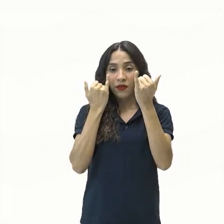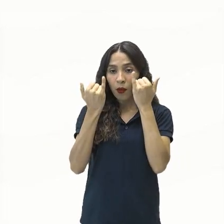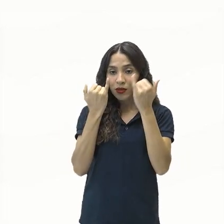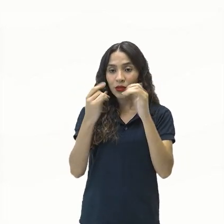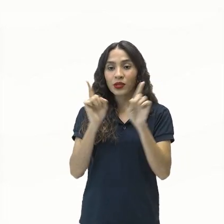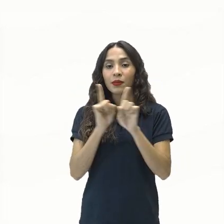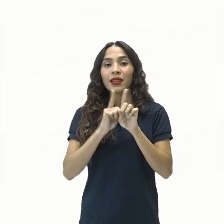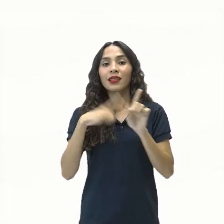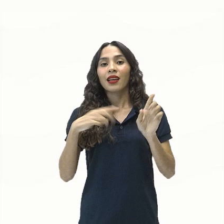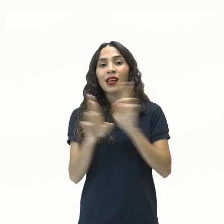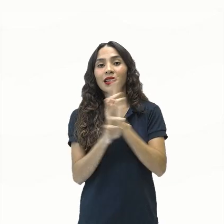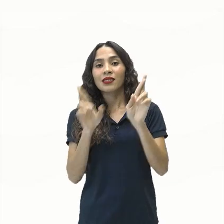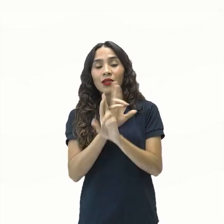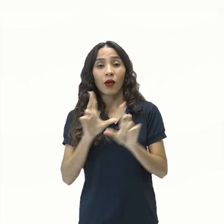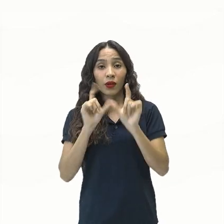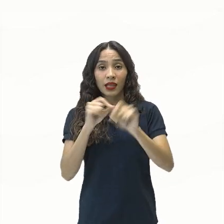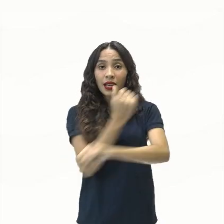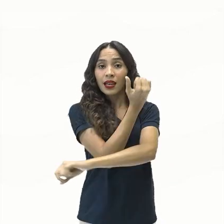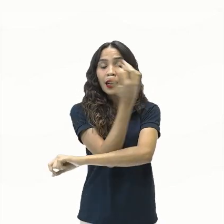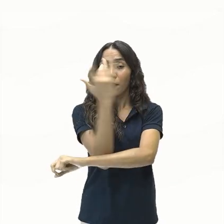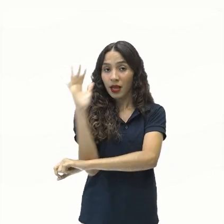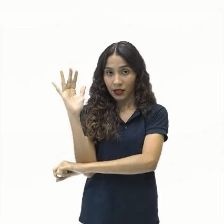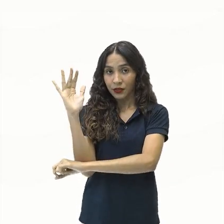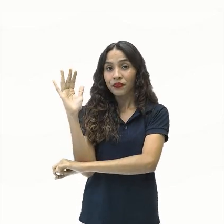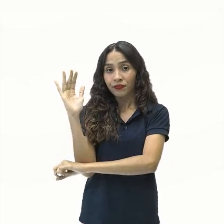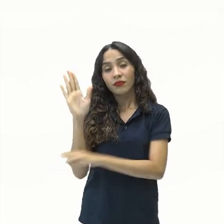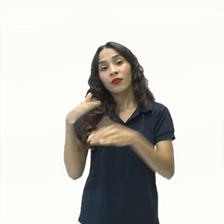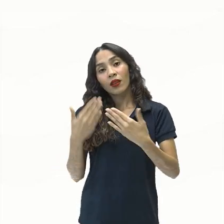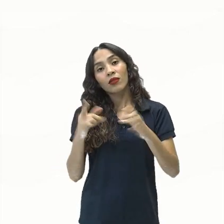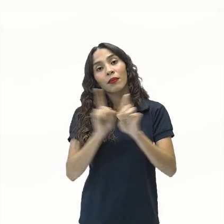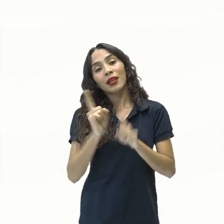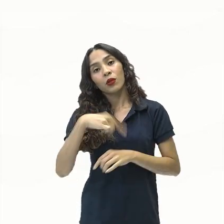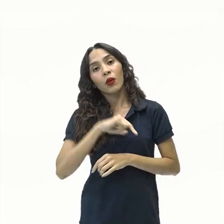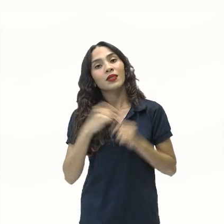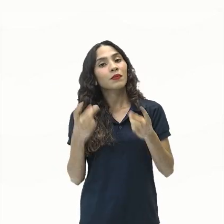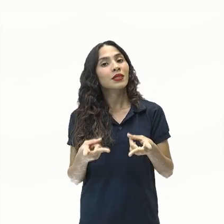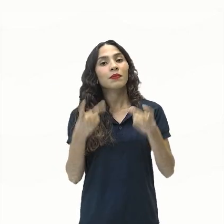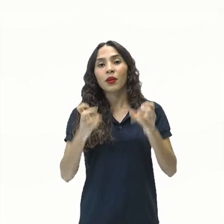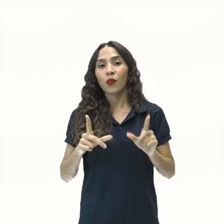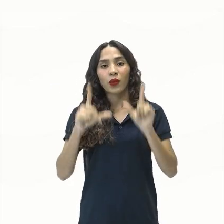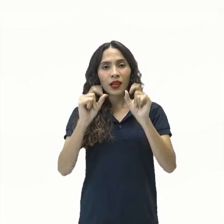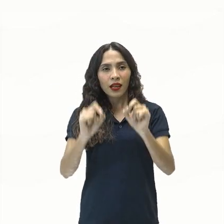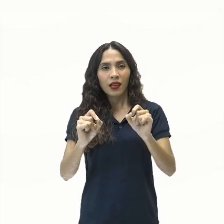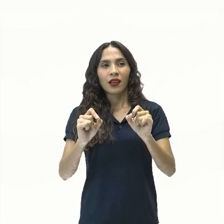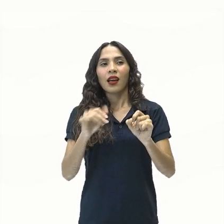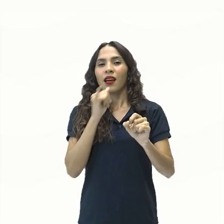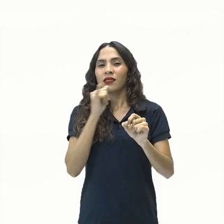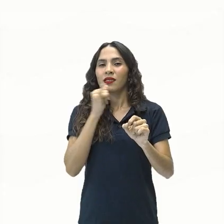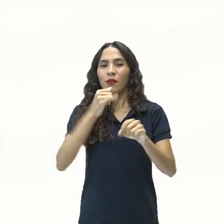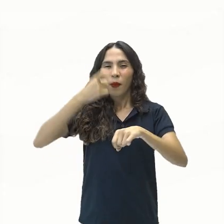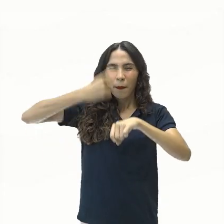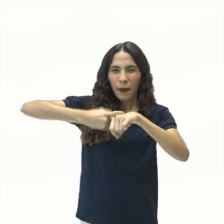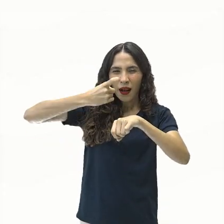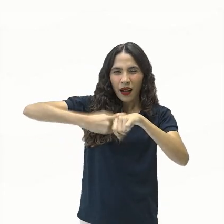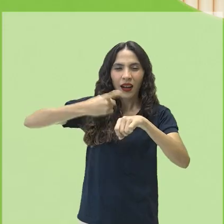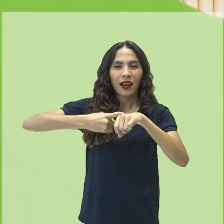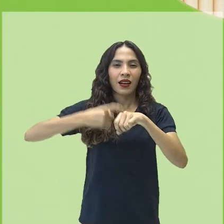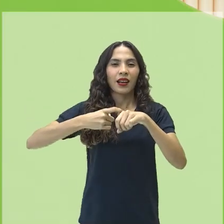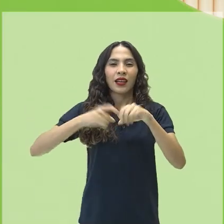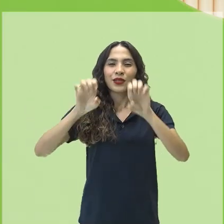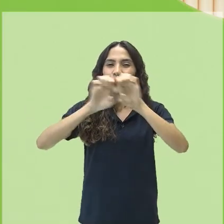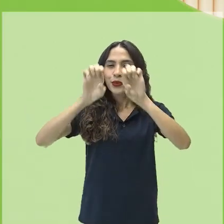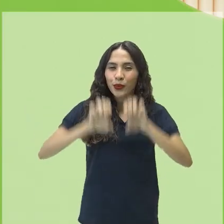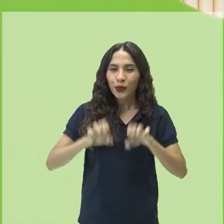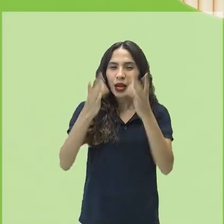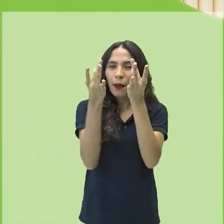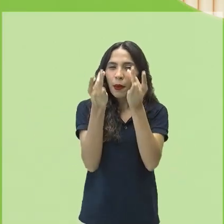informações relacionadas aí ao meio ambiente, né? Além de a gente observar essa parte física ali, né, a